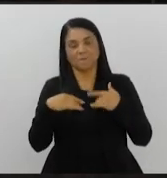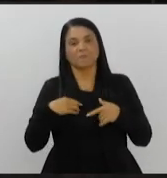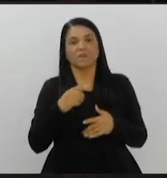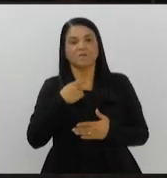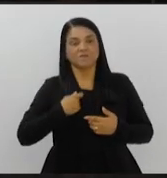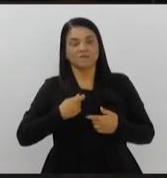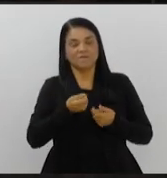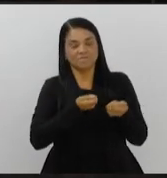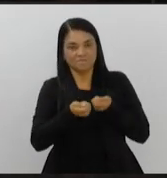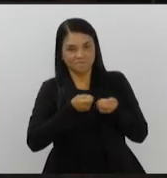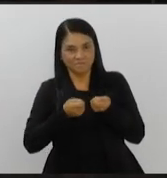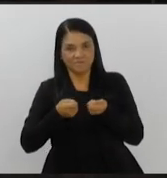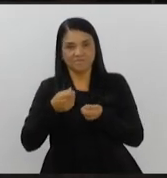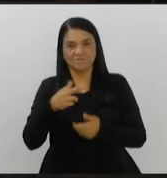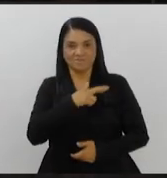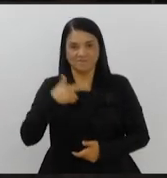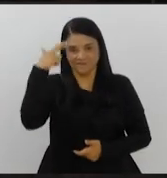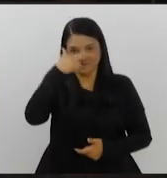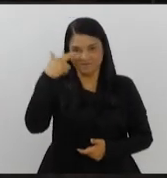Fiscalização Financeira e Controle.